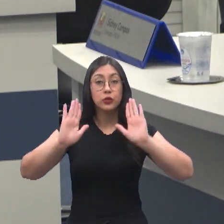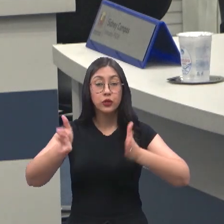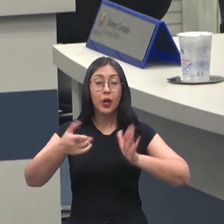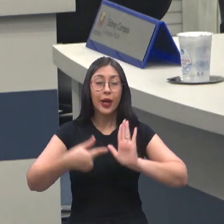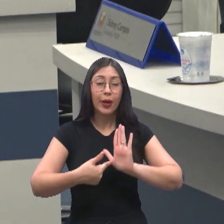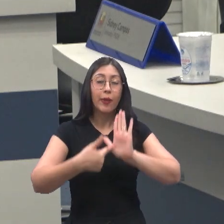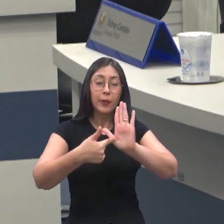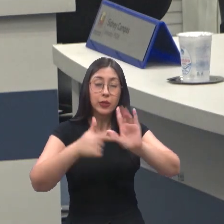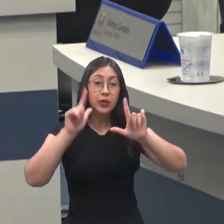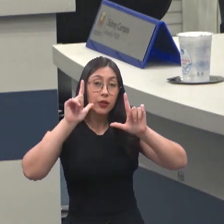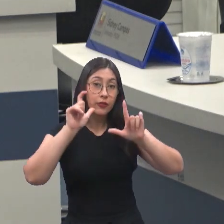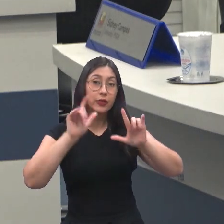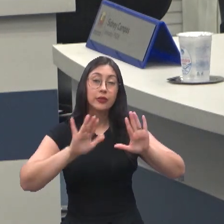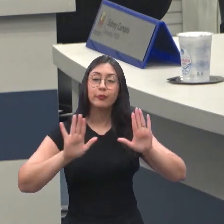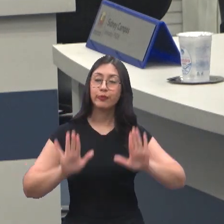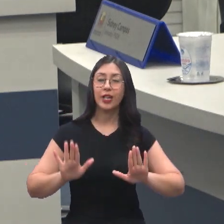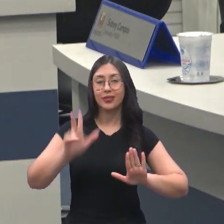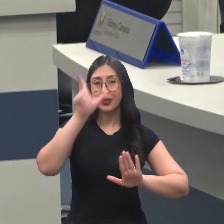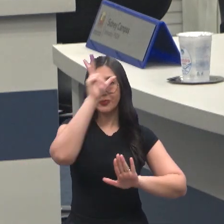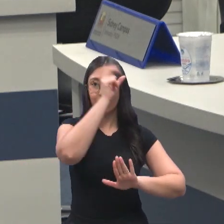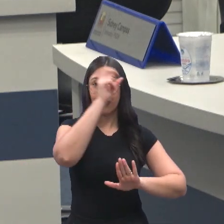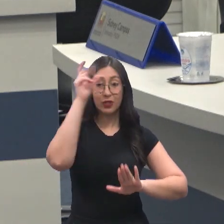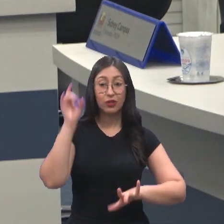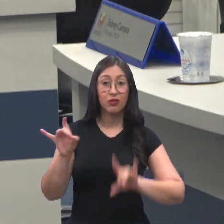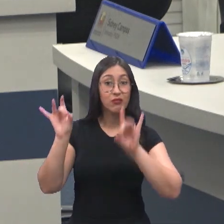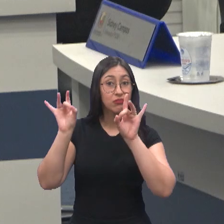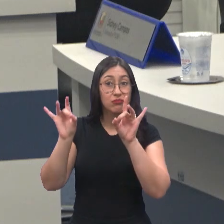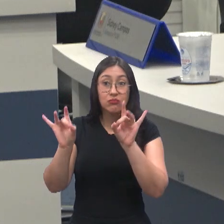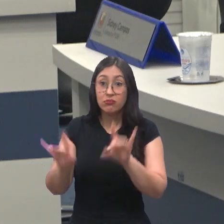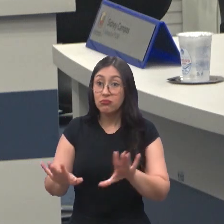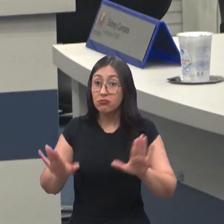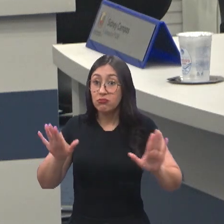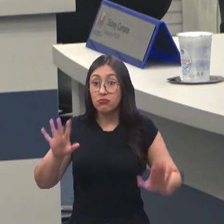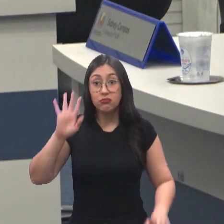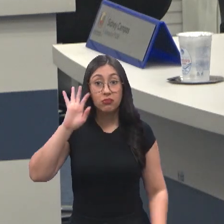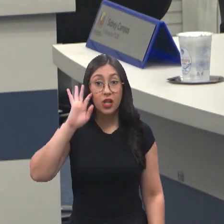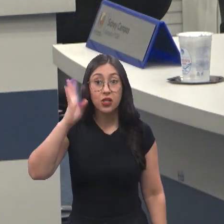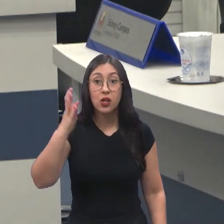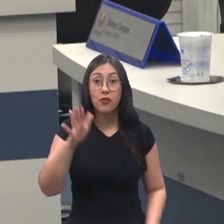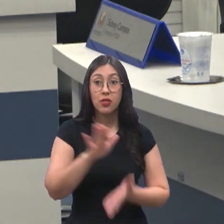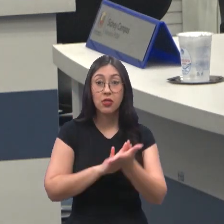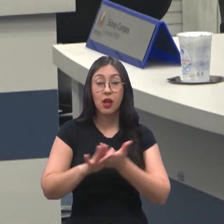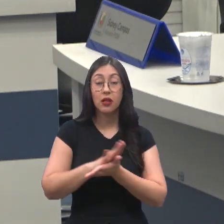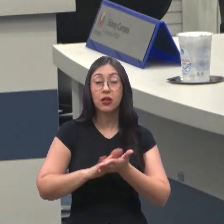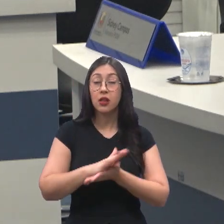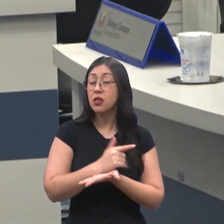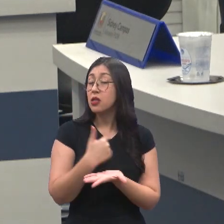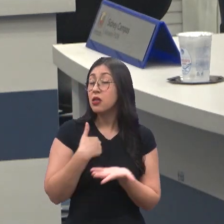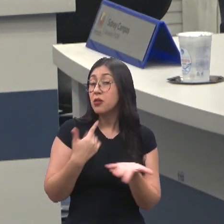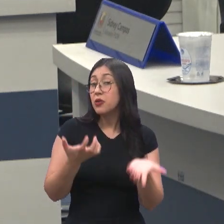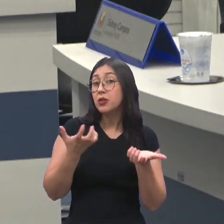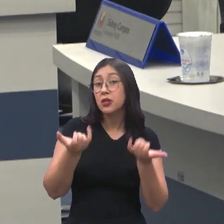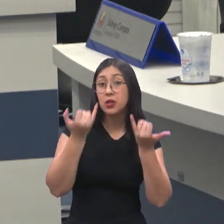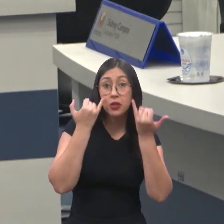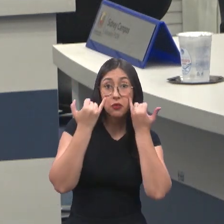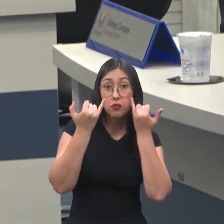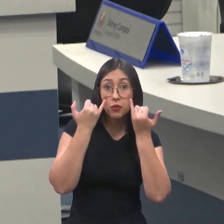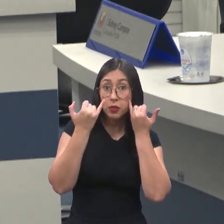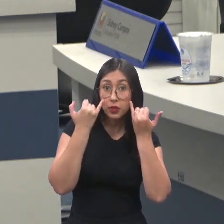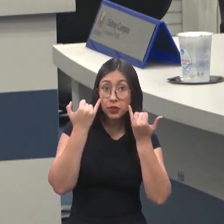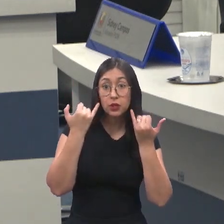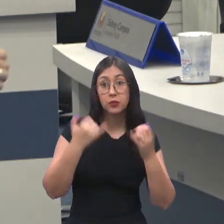assim está lá a Prefeitura sem dar destino e sem resolver o problema. E eu só gostaria de informação sobre o porquê dessa obra